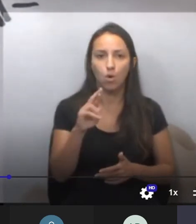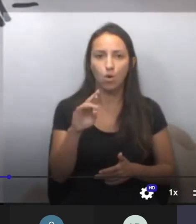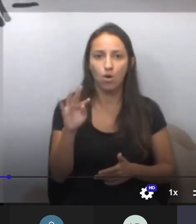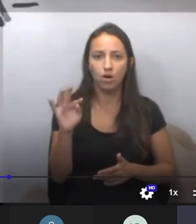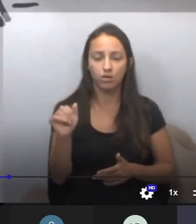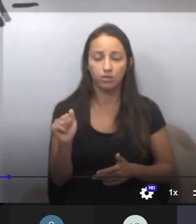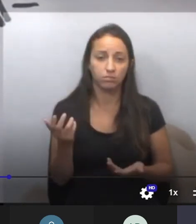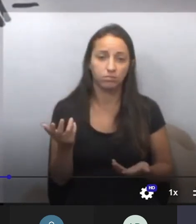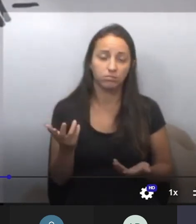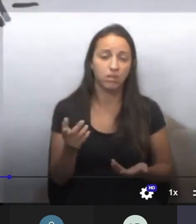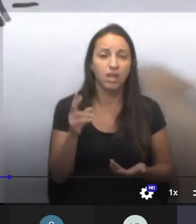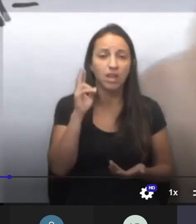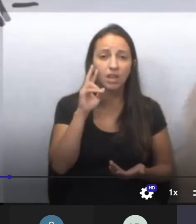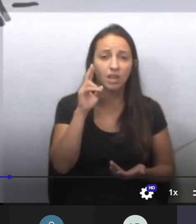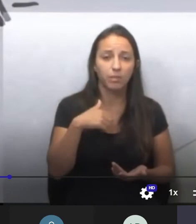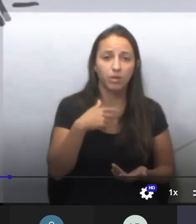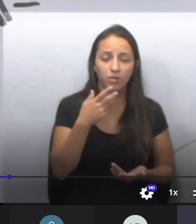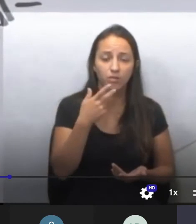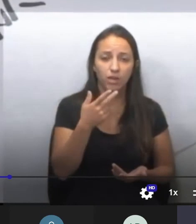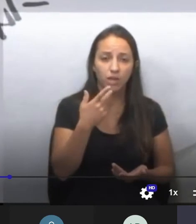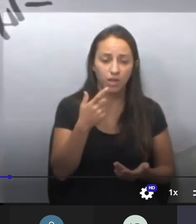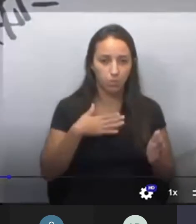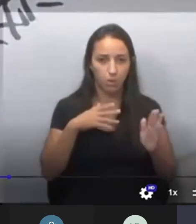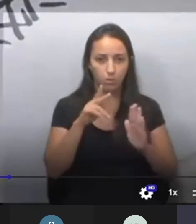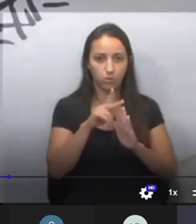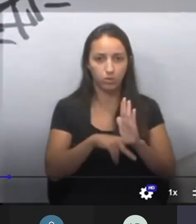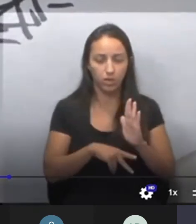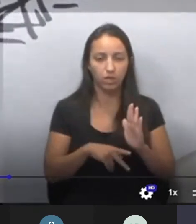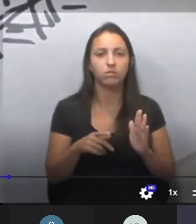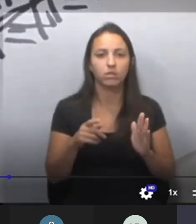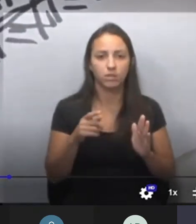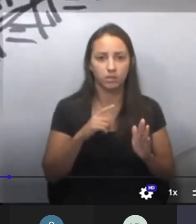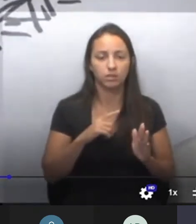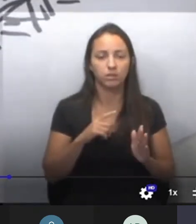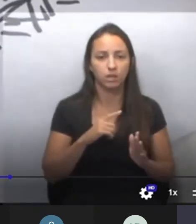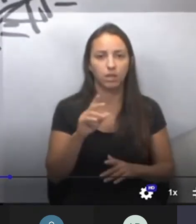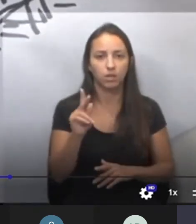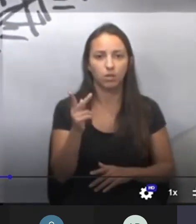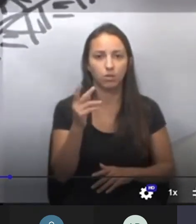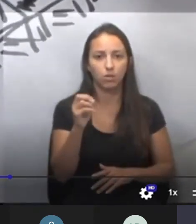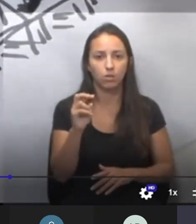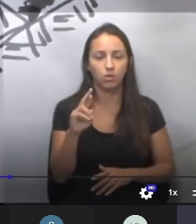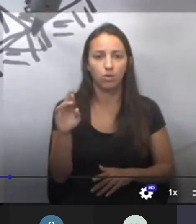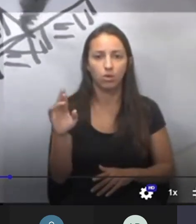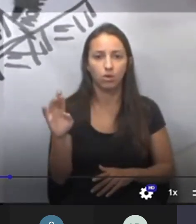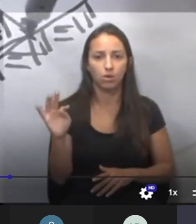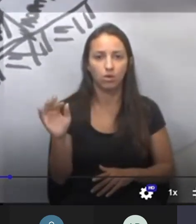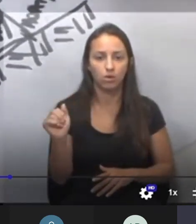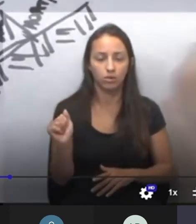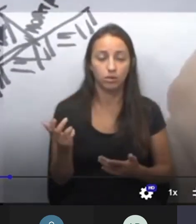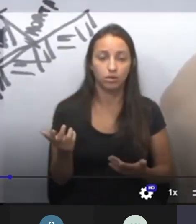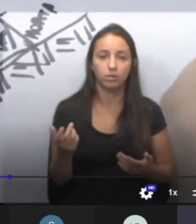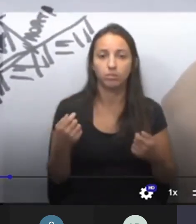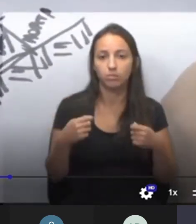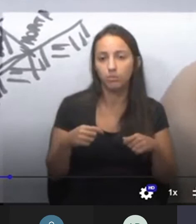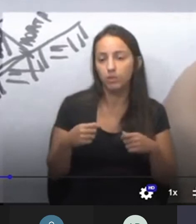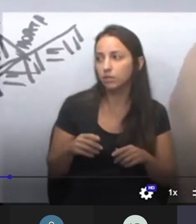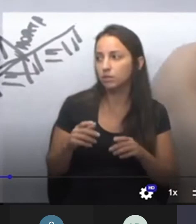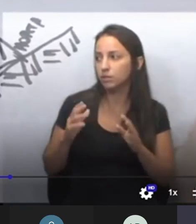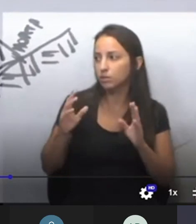exemplo. Lembra que eu falei que no meu projeto terei horta, então eu tenho que ter um ambiente aqui,